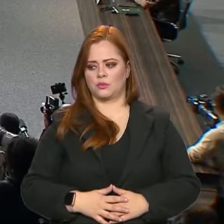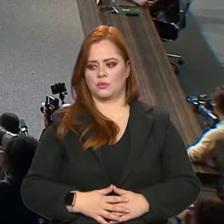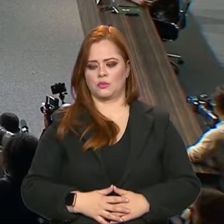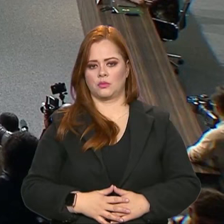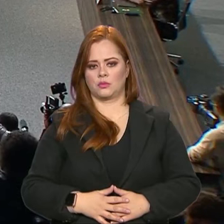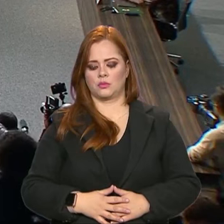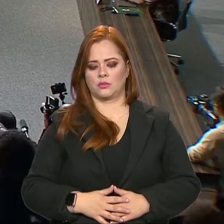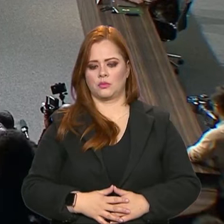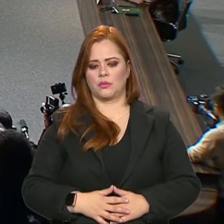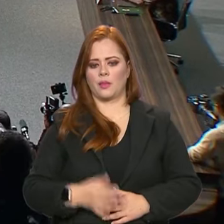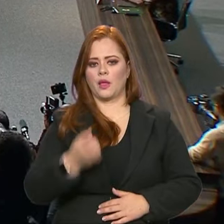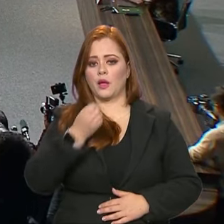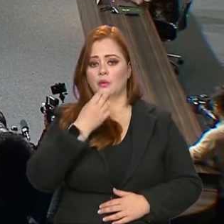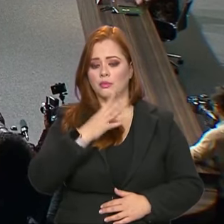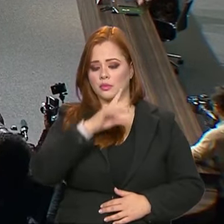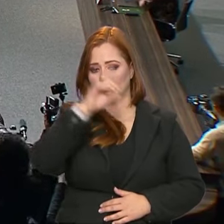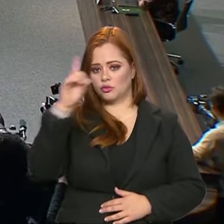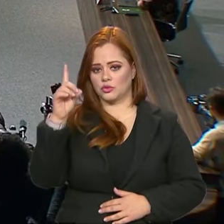Bom dia a todos e todas.